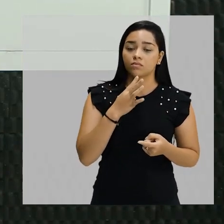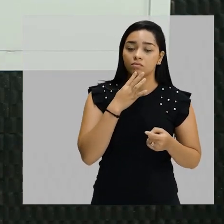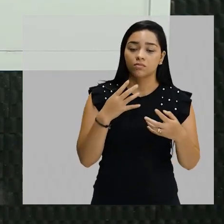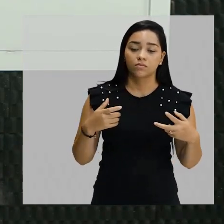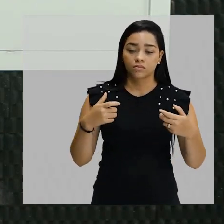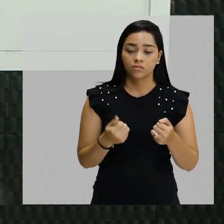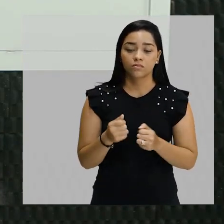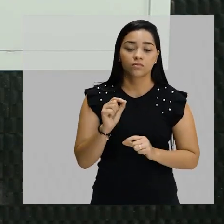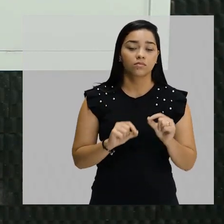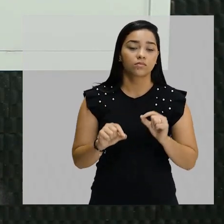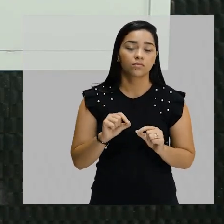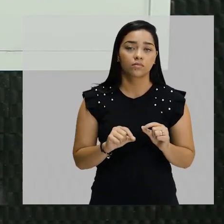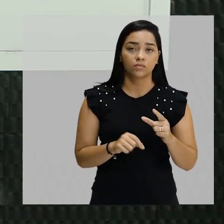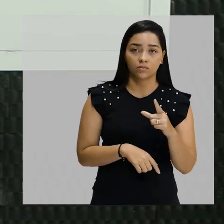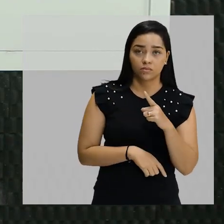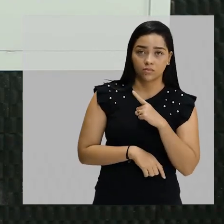o conhecimento surge